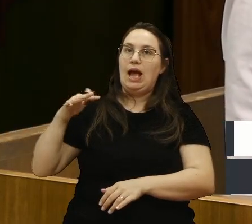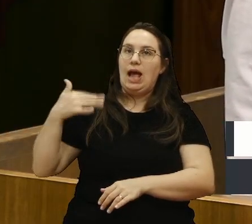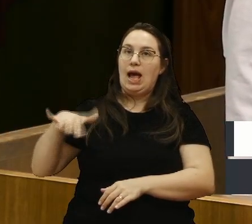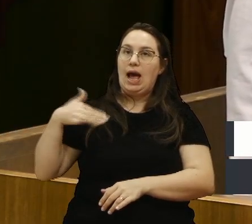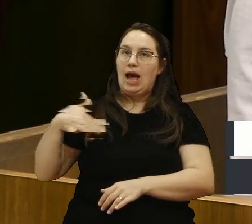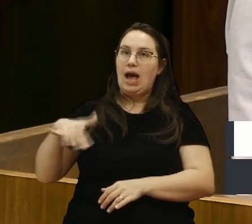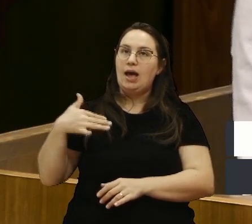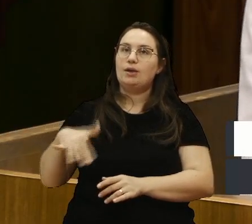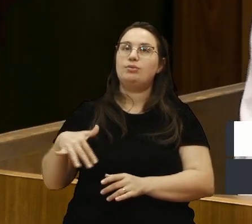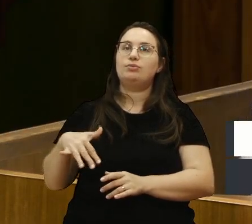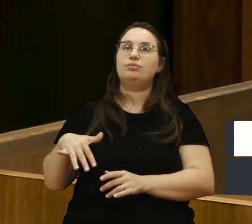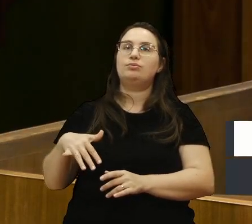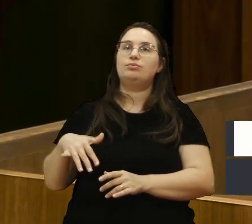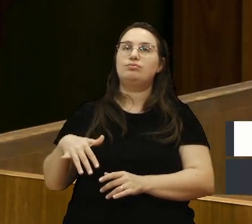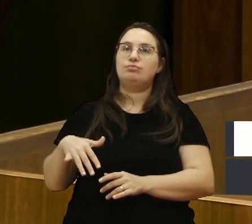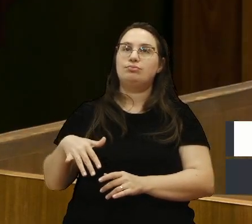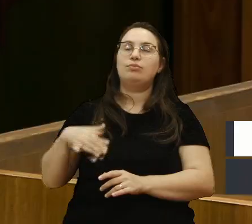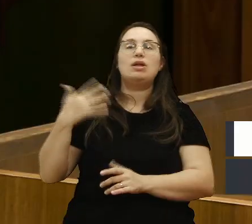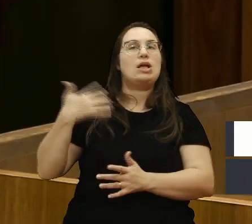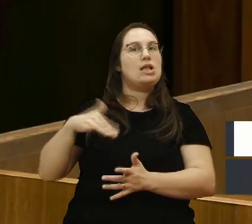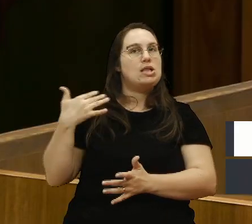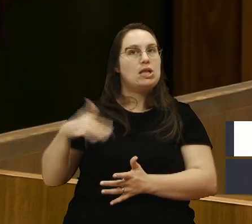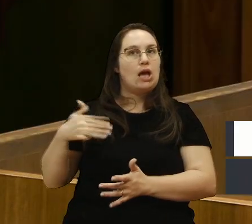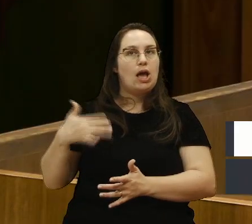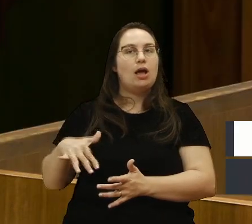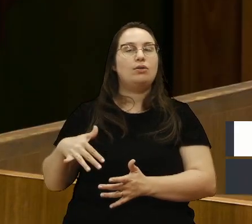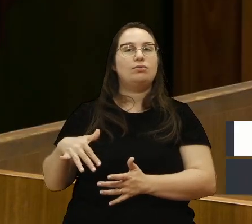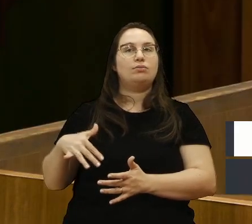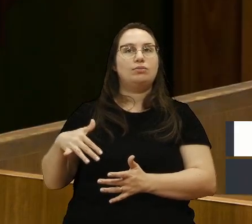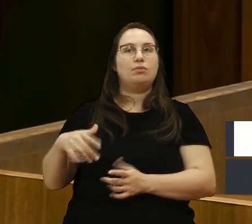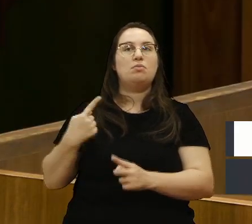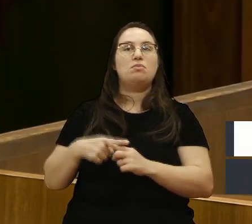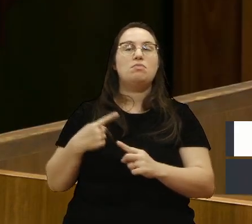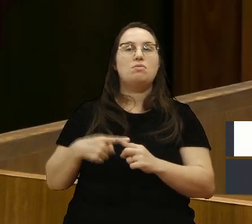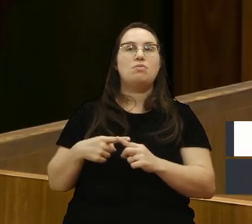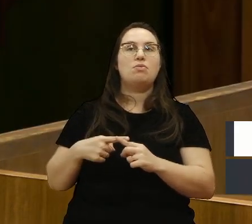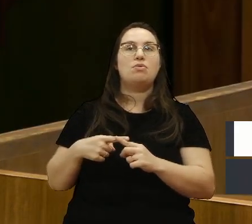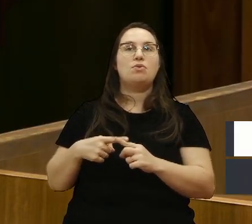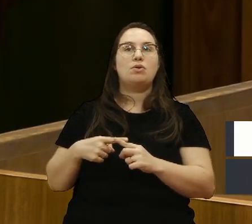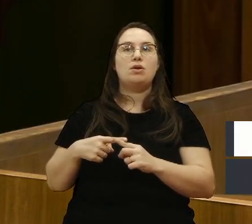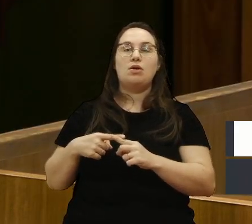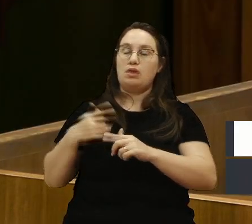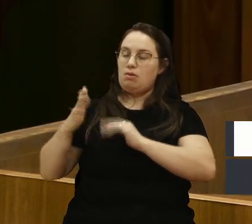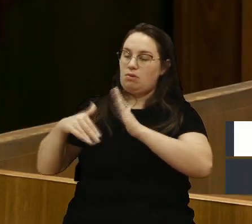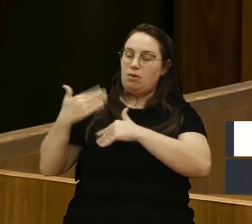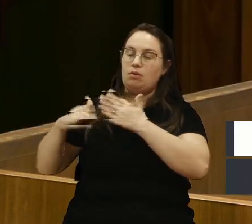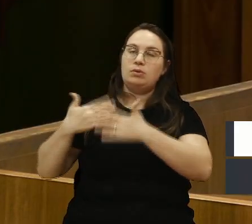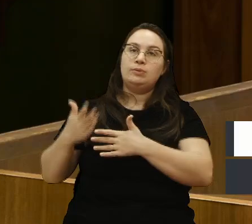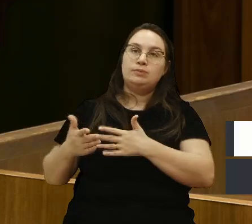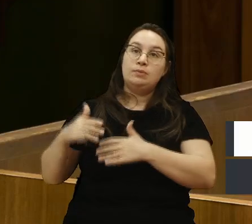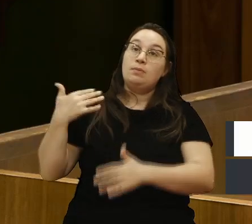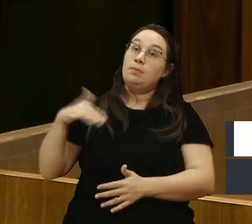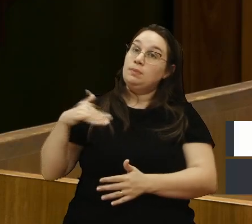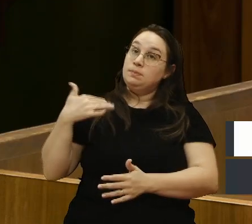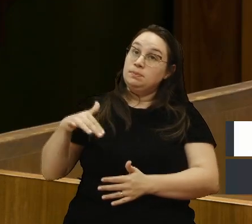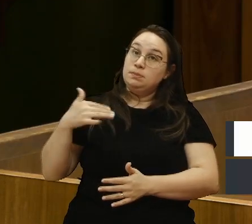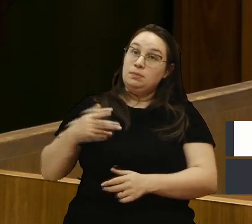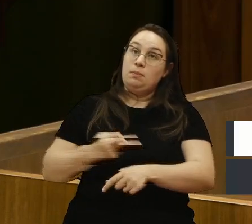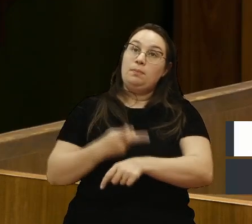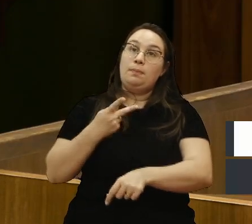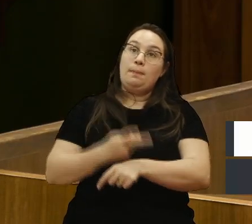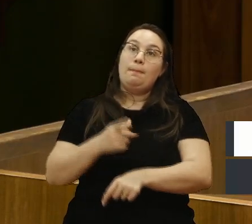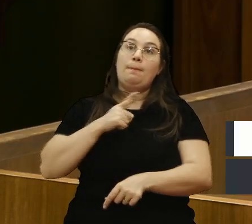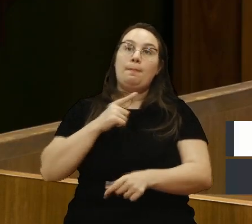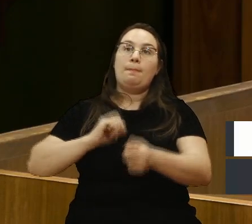Andressa. O nosso produto vai custar mais caro, porque nós vem de um país desenvolvido. O produto é mais caro, vai ter